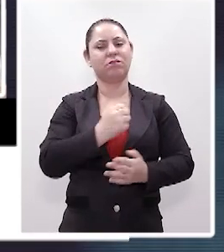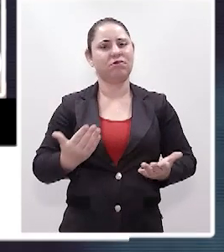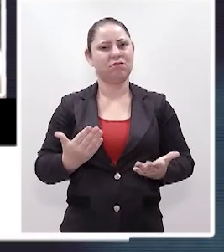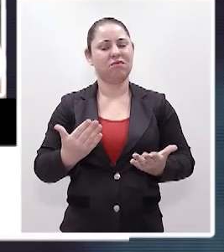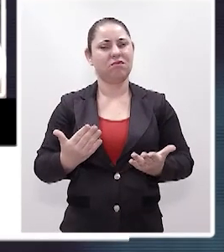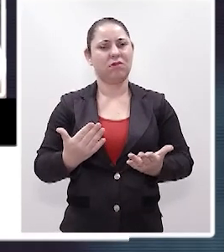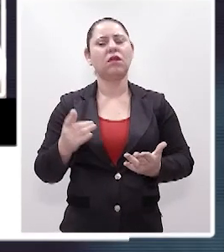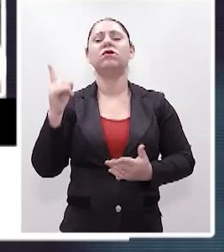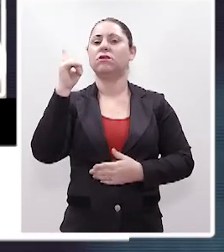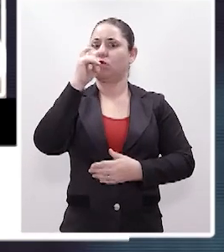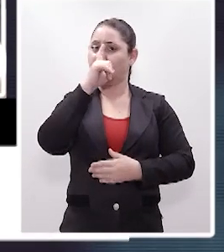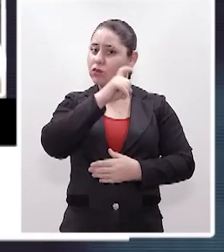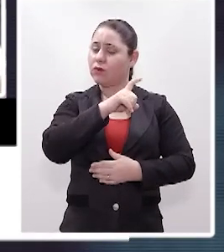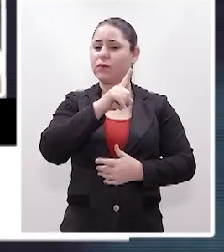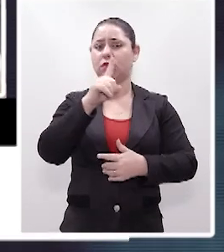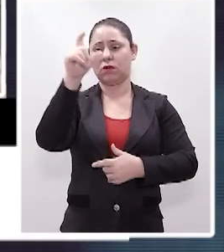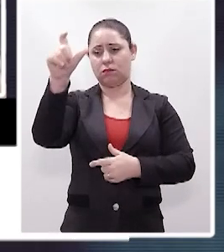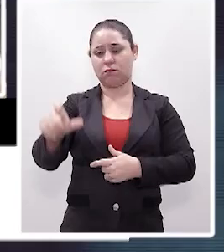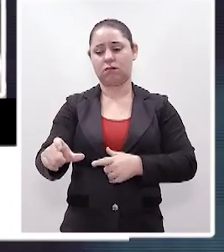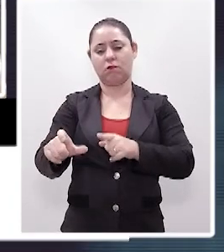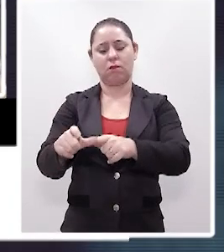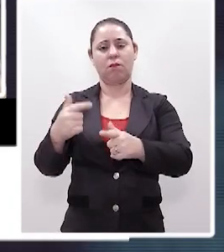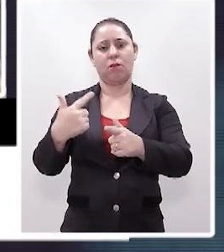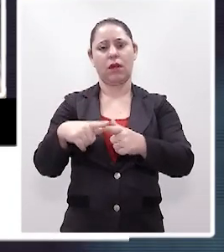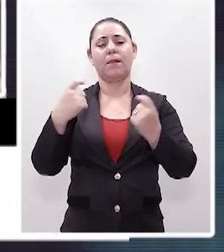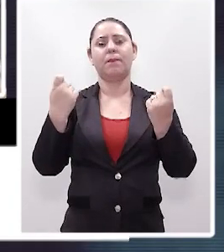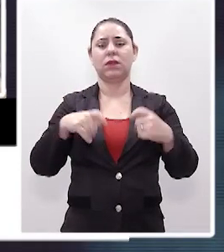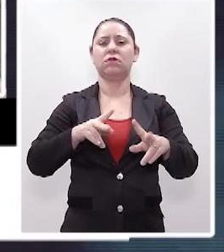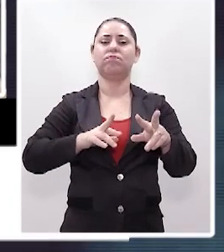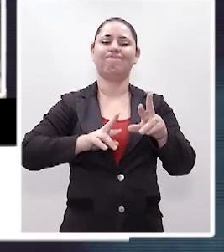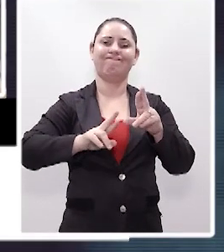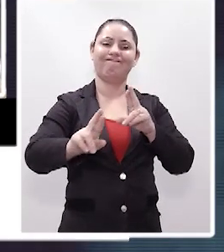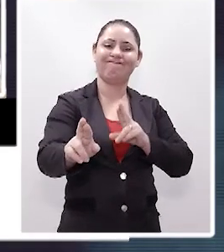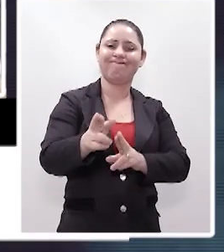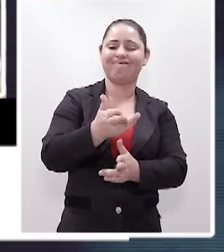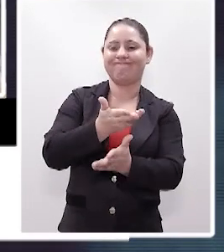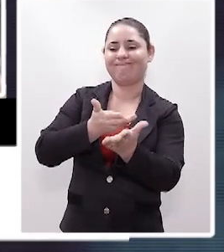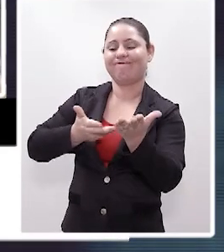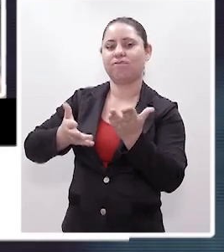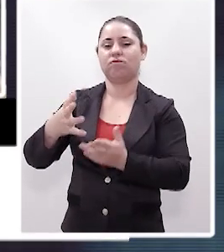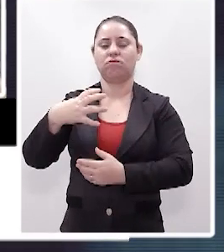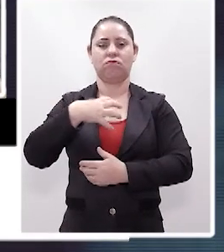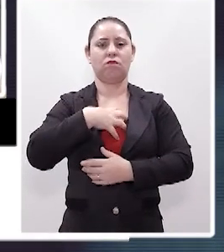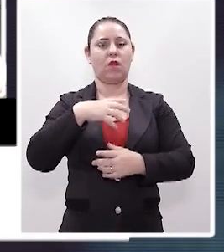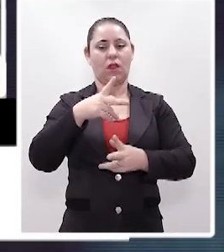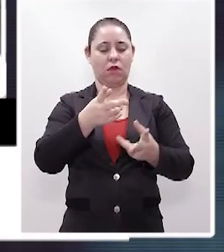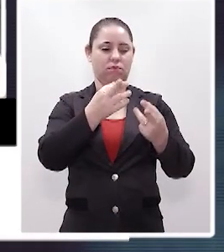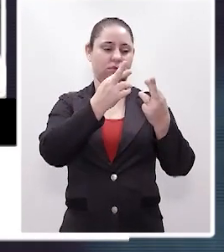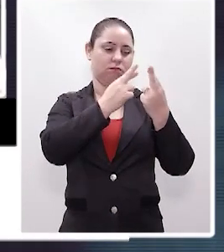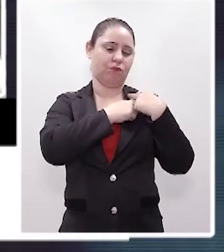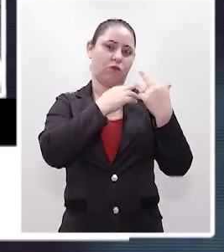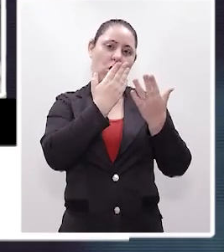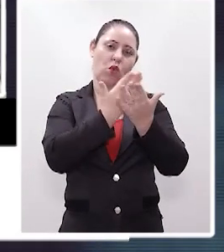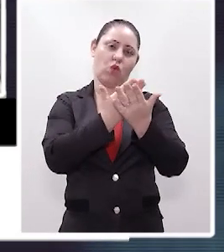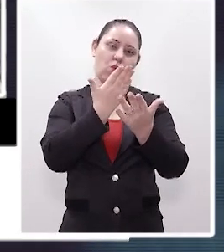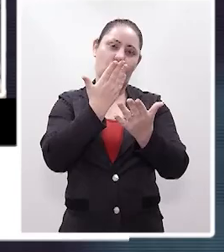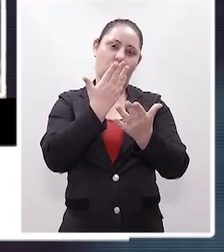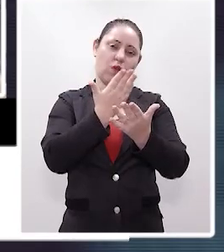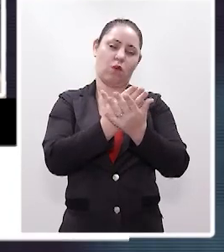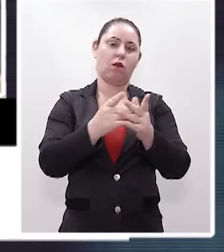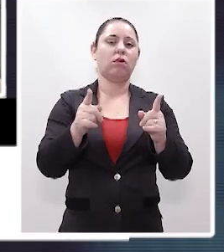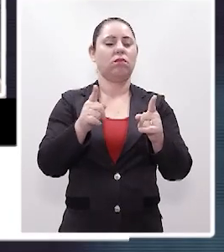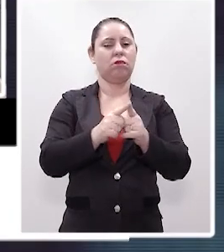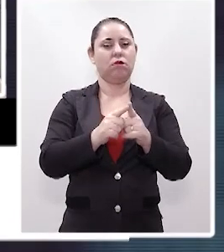para eles, assim, eu acho que... E eles têm que lidar com toda essa questão emocional, mais a responsabilidade dos